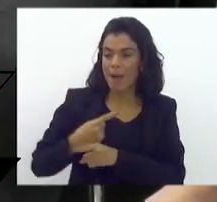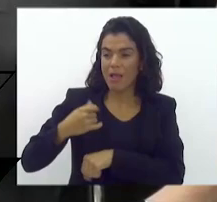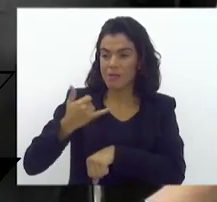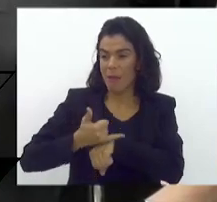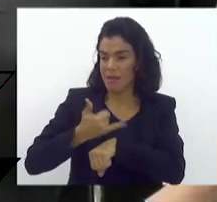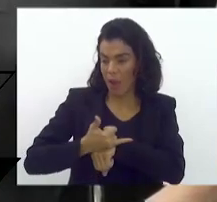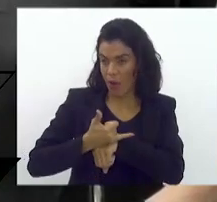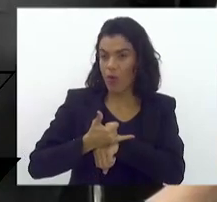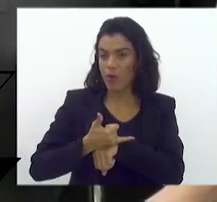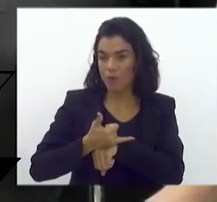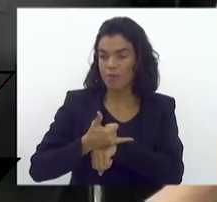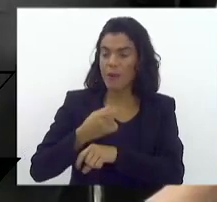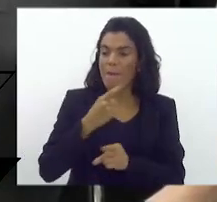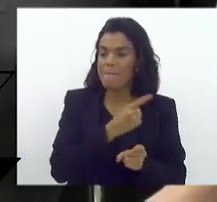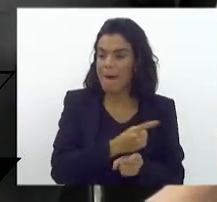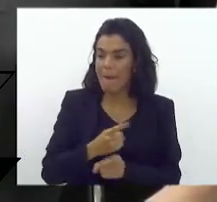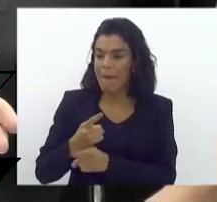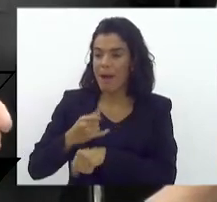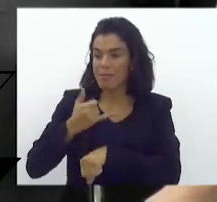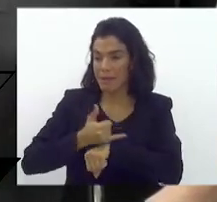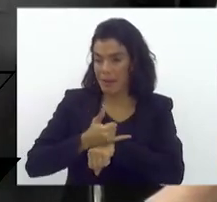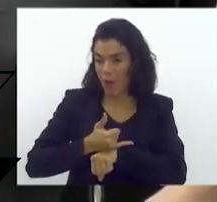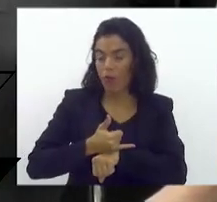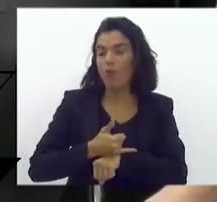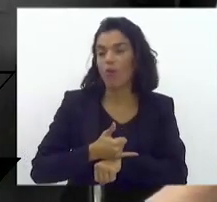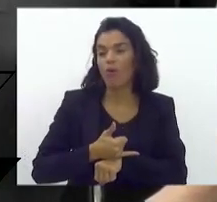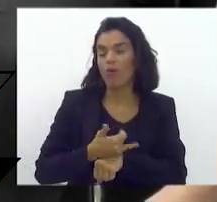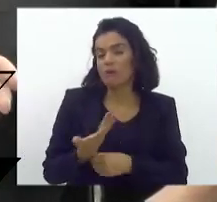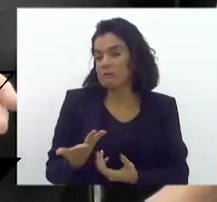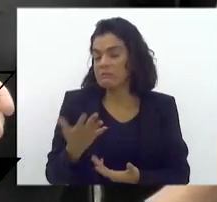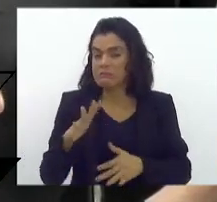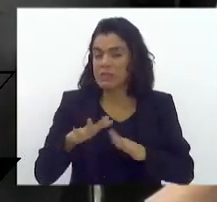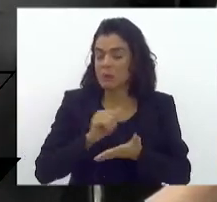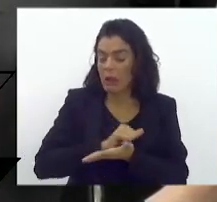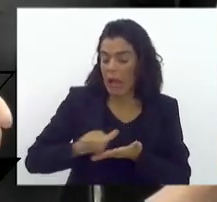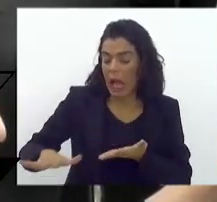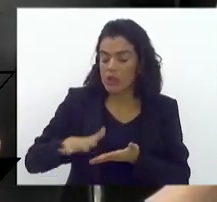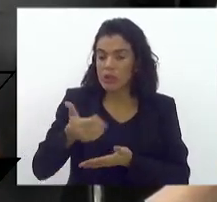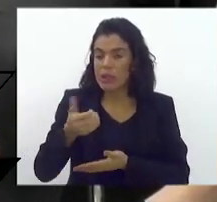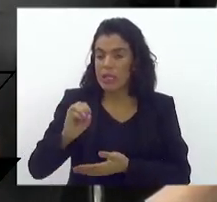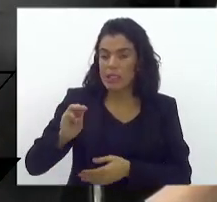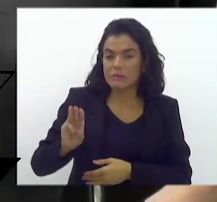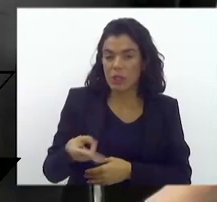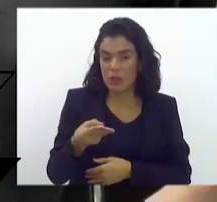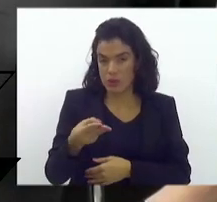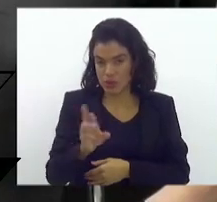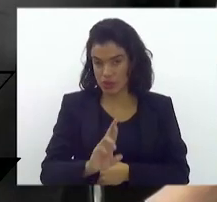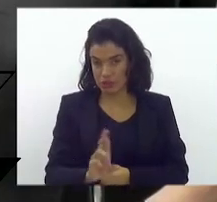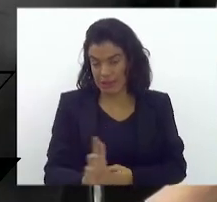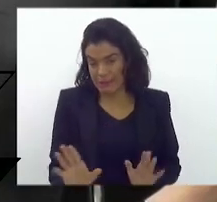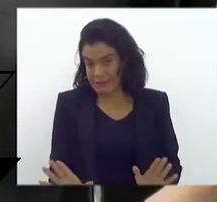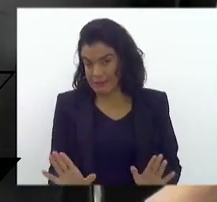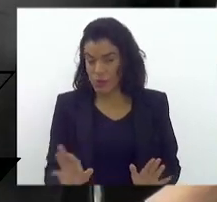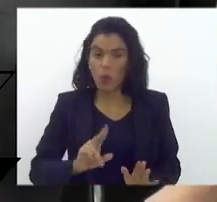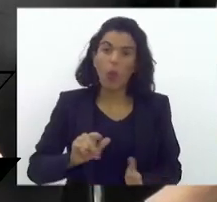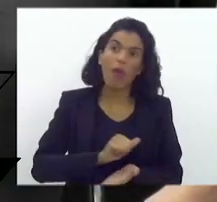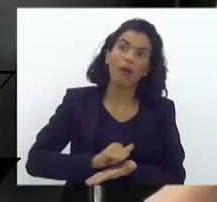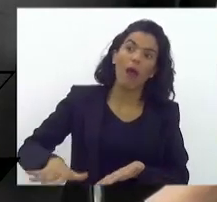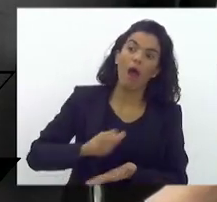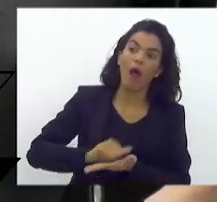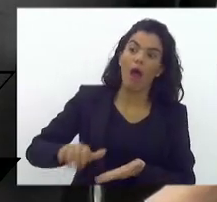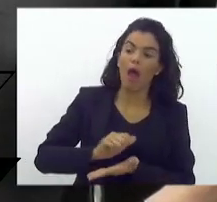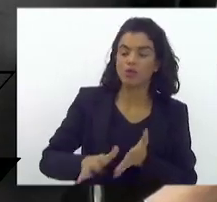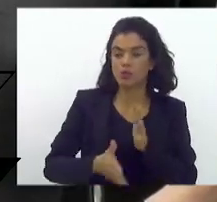detectores de metal no estado do Rio de Janeiro, estamos falando de um gasto de pouco mais de R$10 milhões. Não é um gasto tão